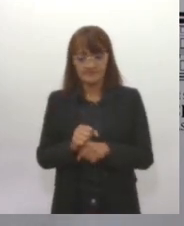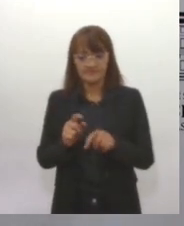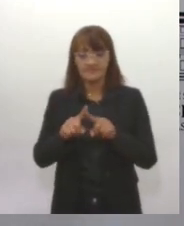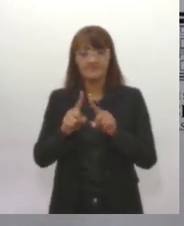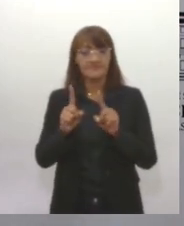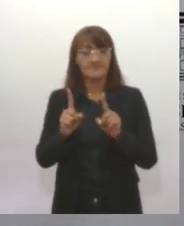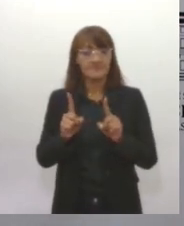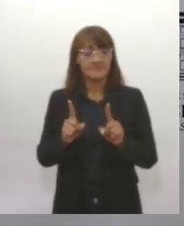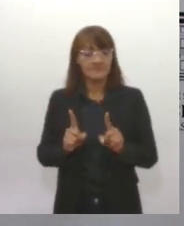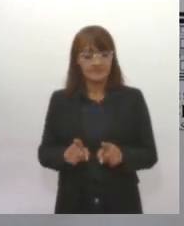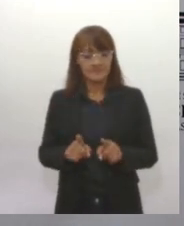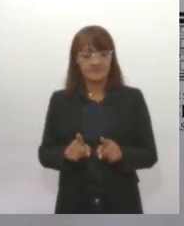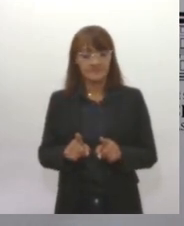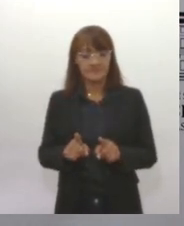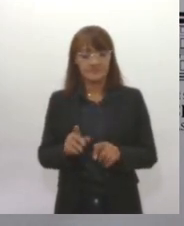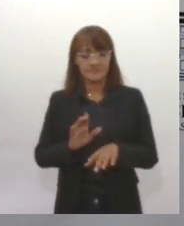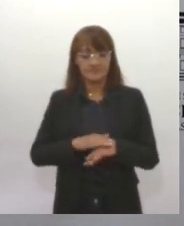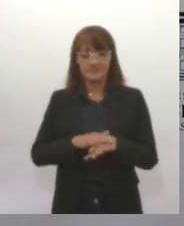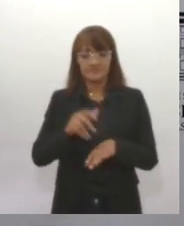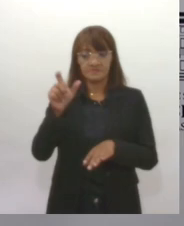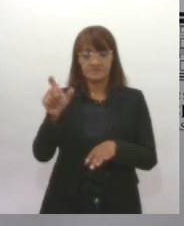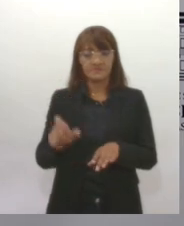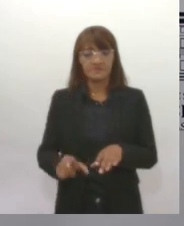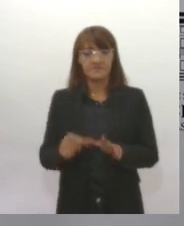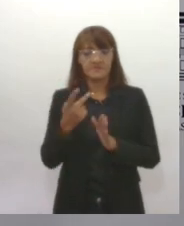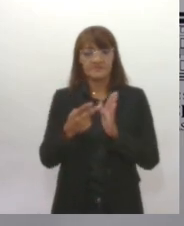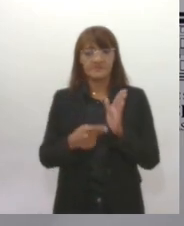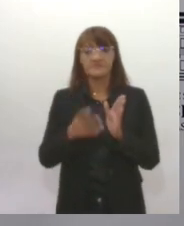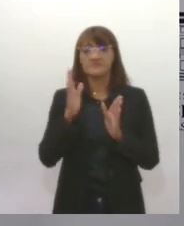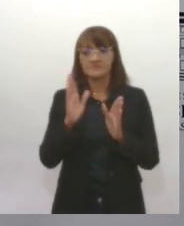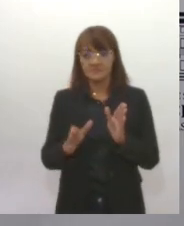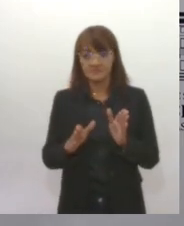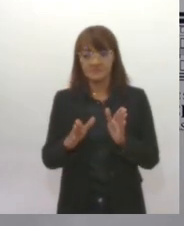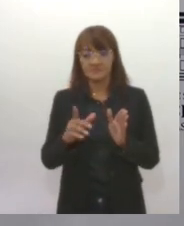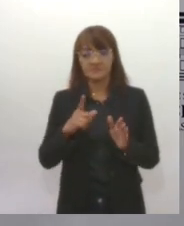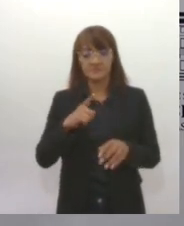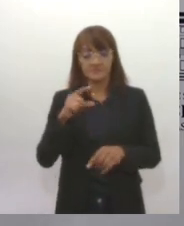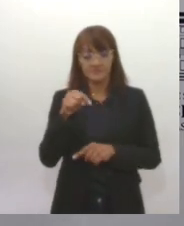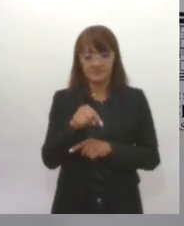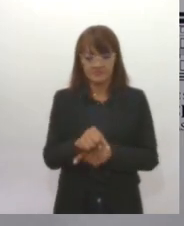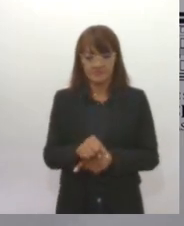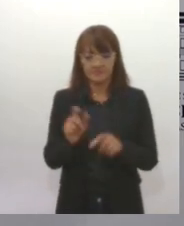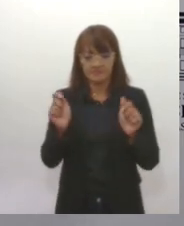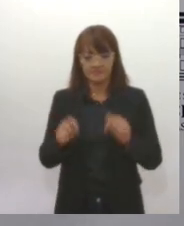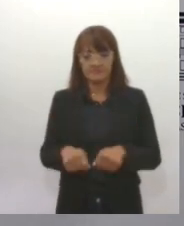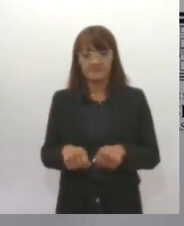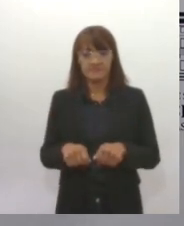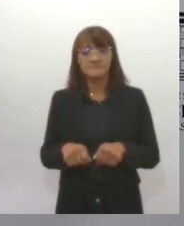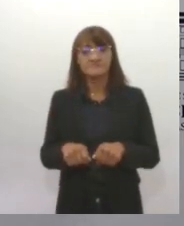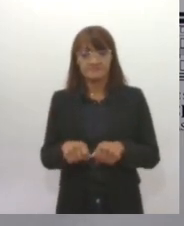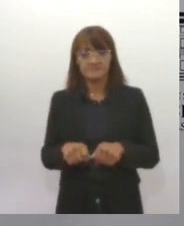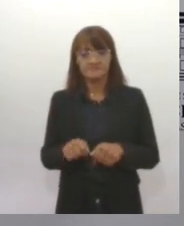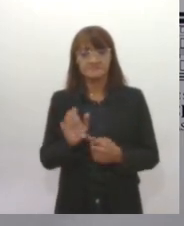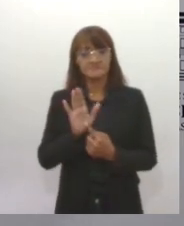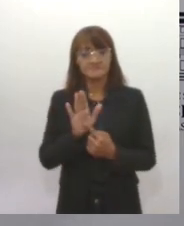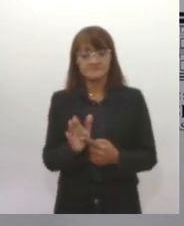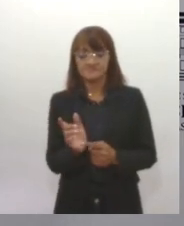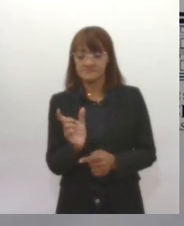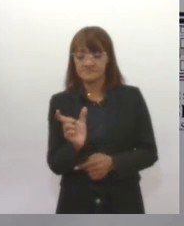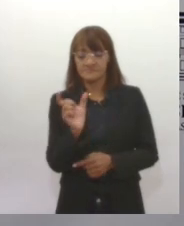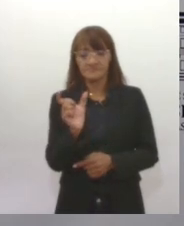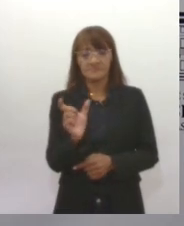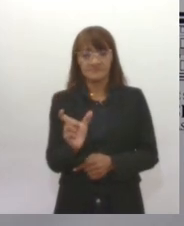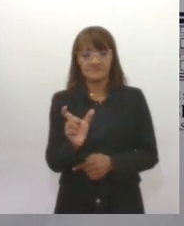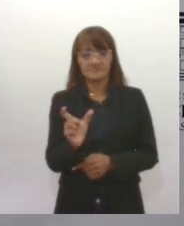lei tramitando aqui na casa para a criação da carteira de identificação da pessoa com diabetes. Esses foram